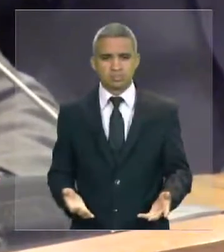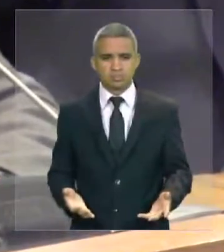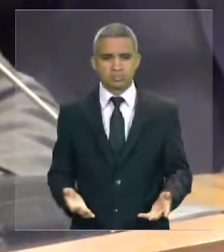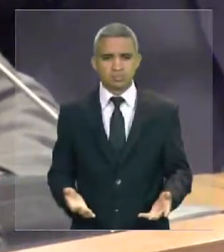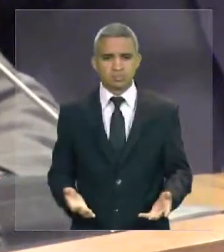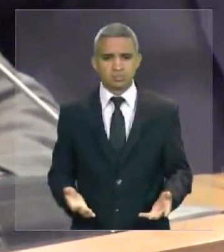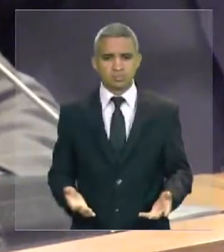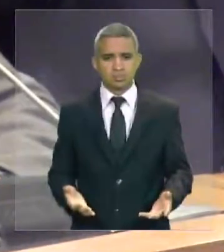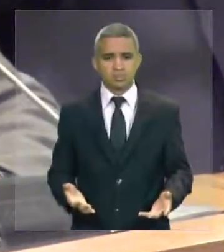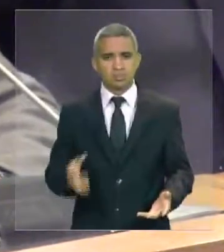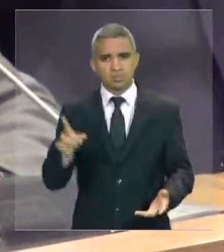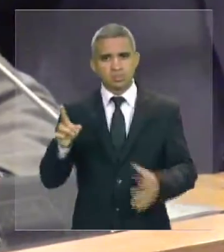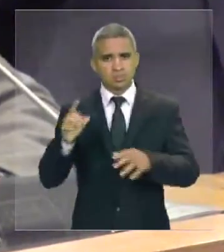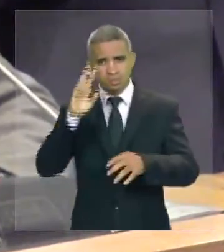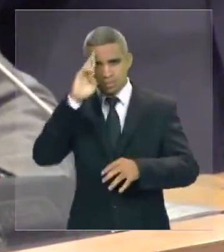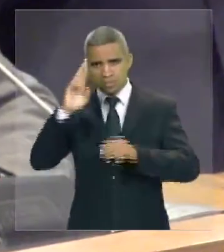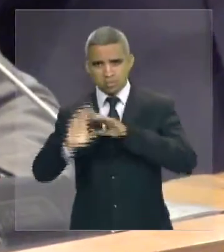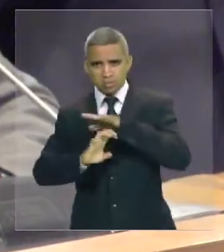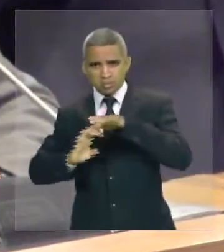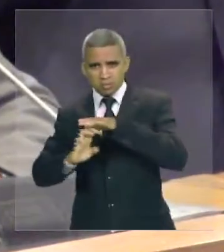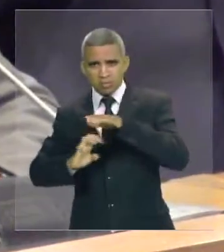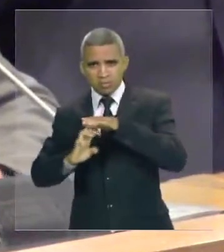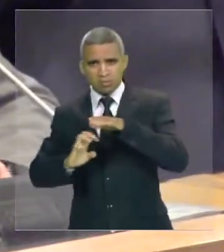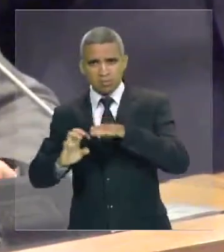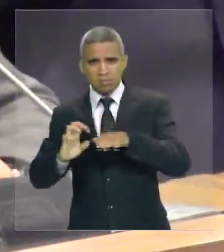Além de não respeitarem